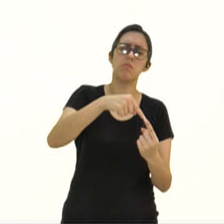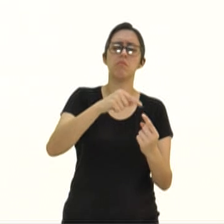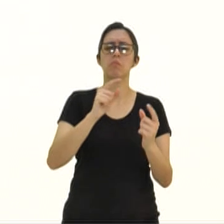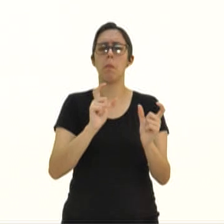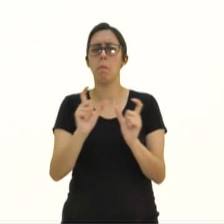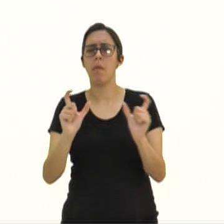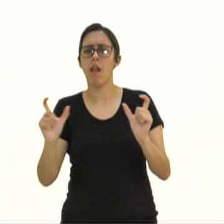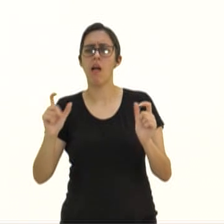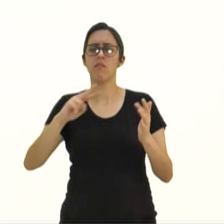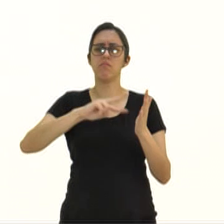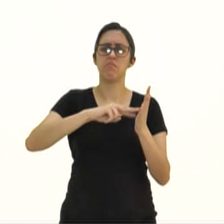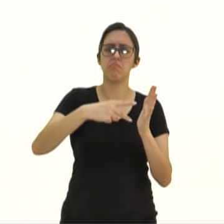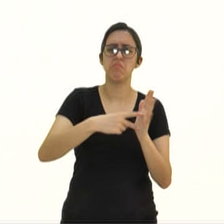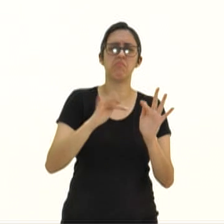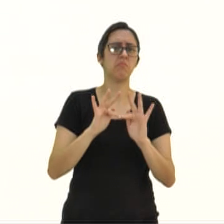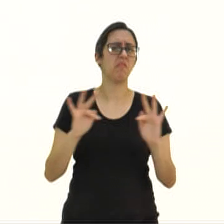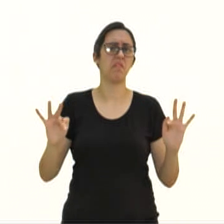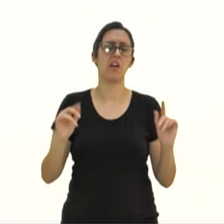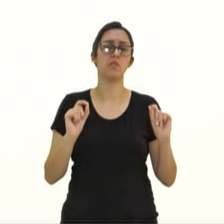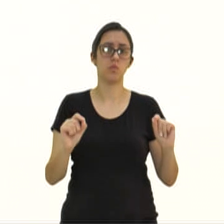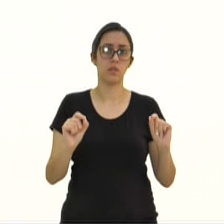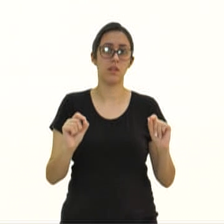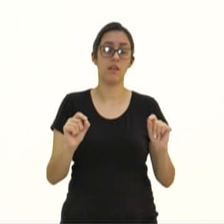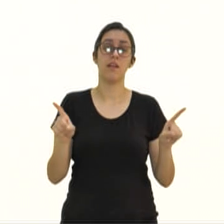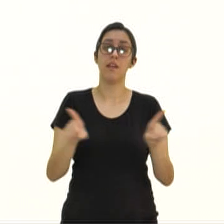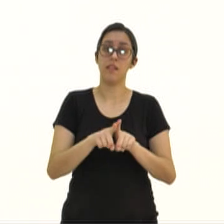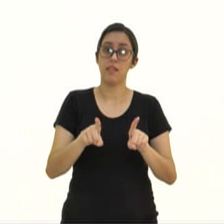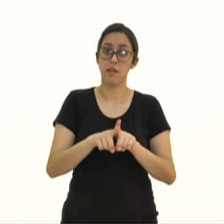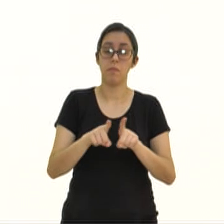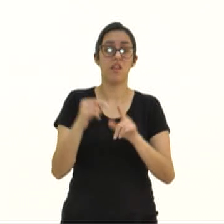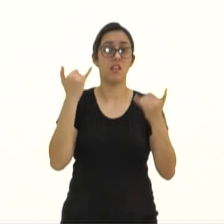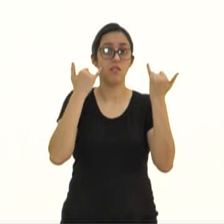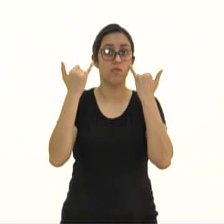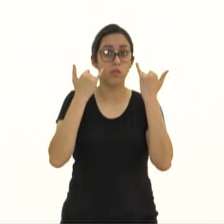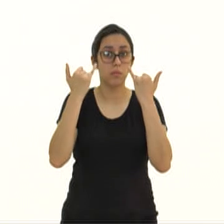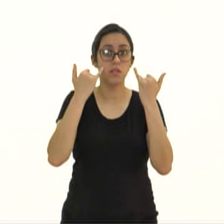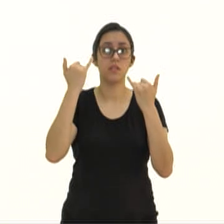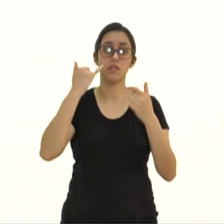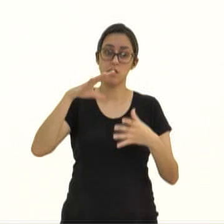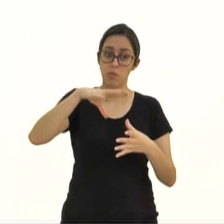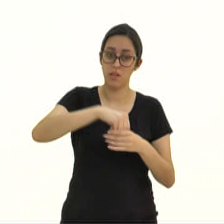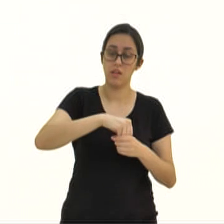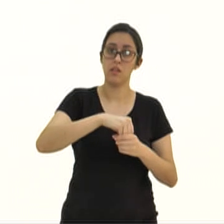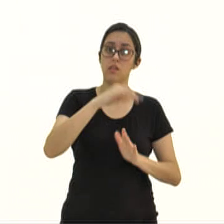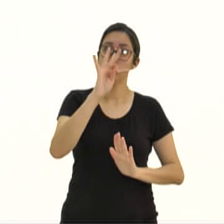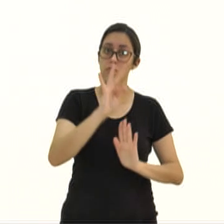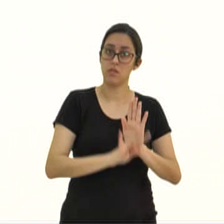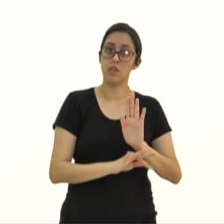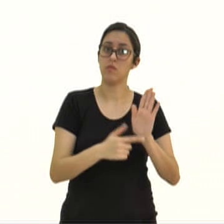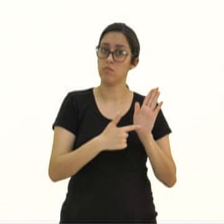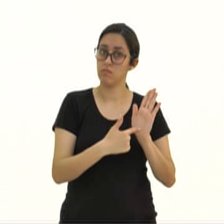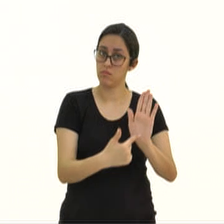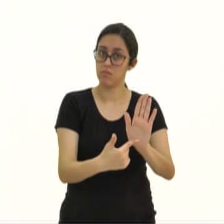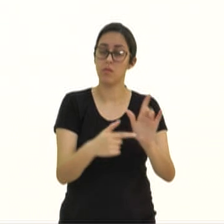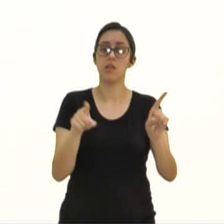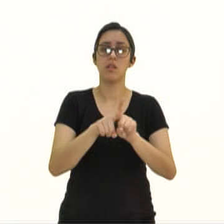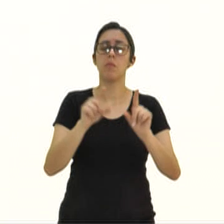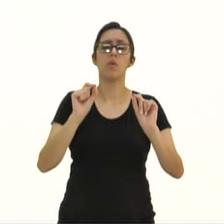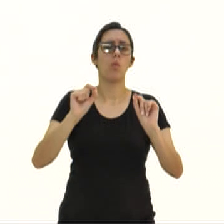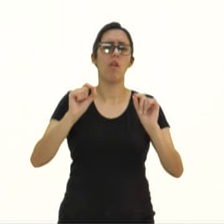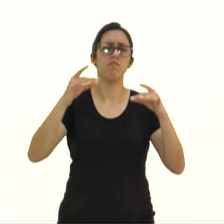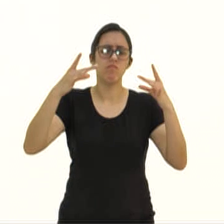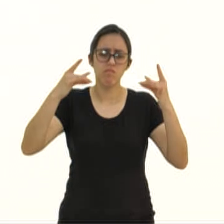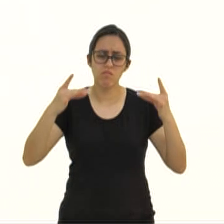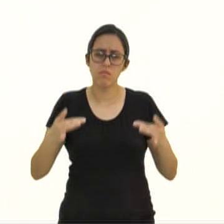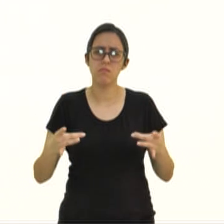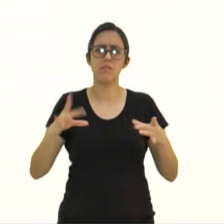palavras, de expressões, vamos inferir uma informação implícita no texto e identificar elementos que